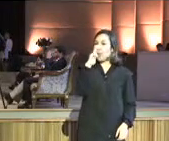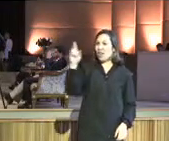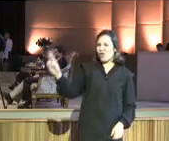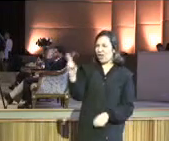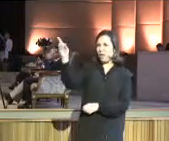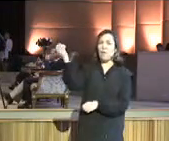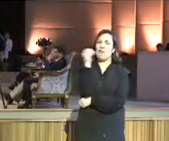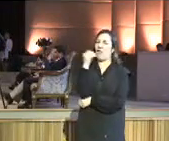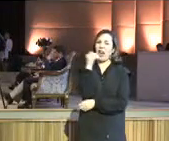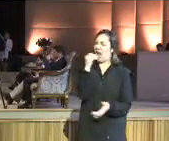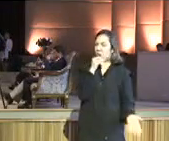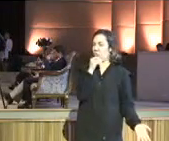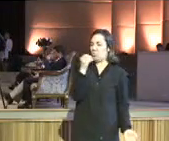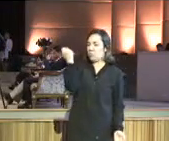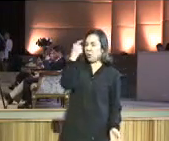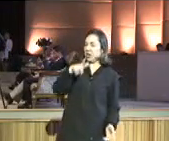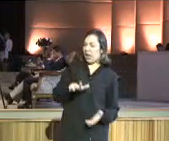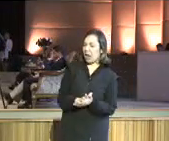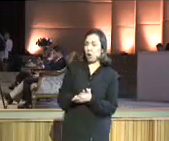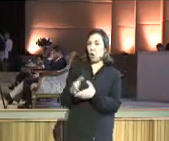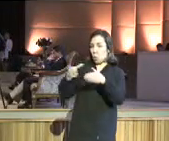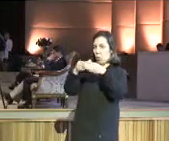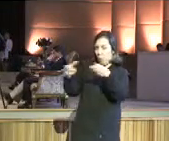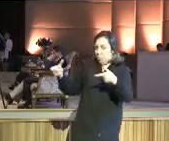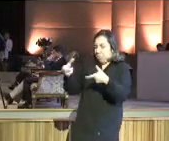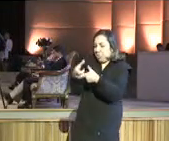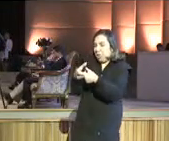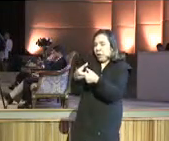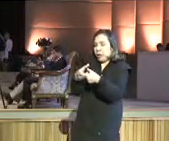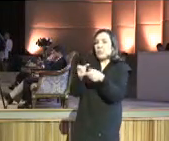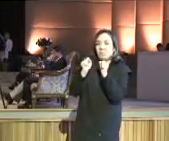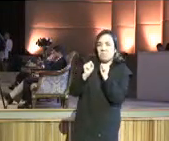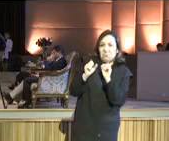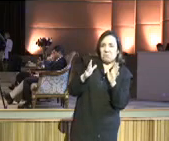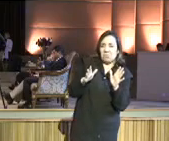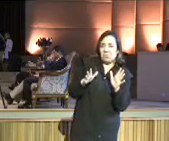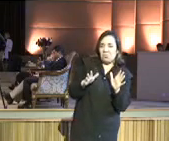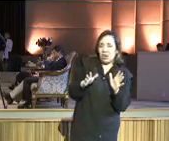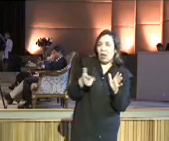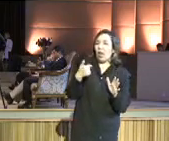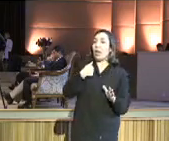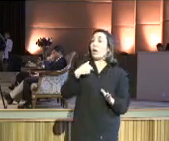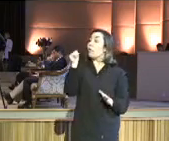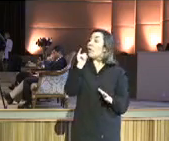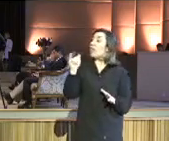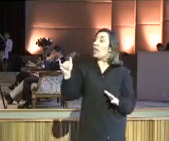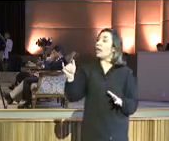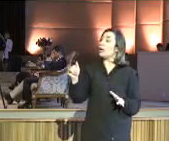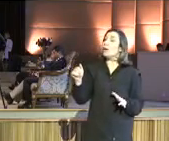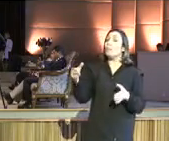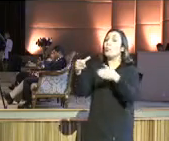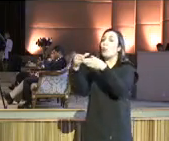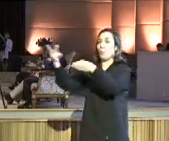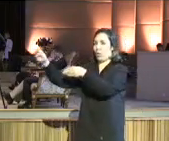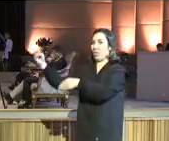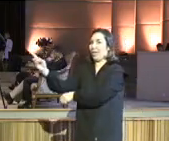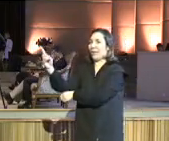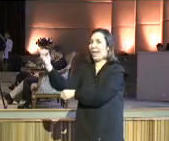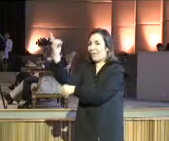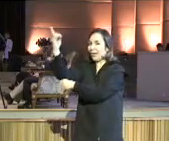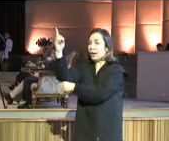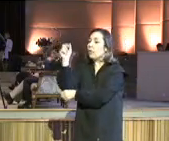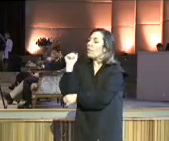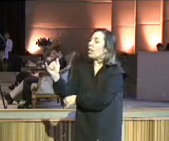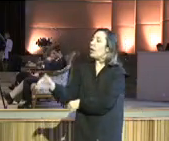encontrá-lo rapidamente, e eu vou oferecer uma anistia ampla, geral e irrestrita a todos os